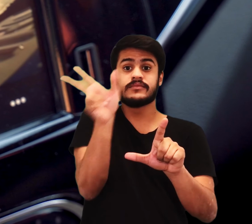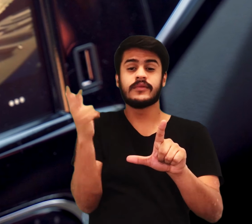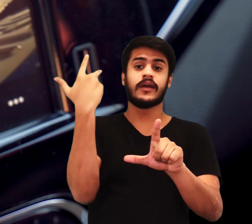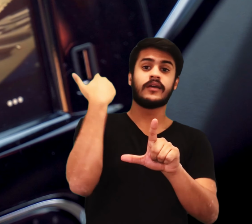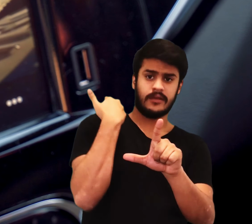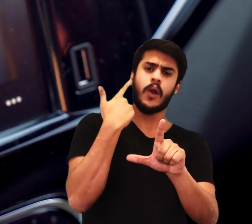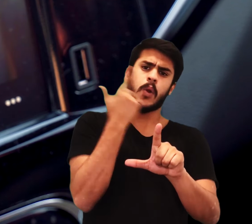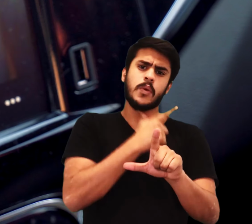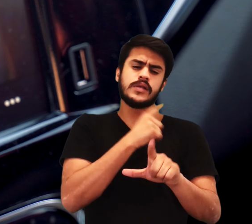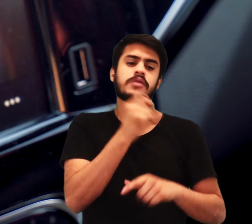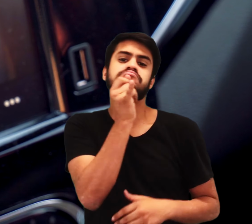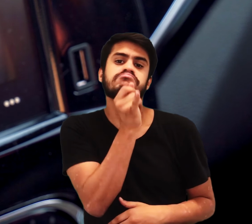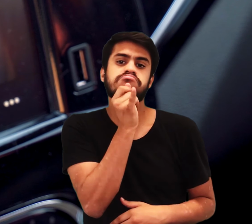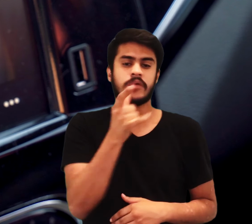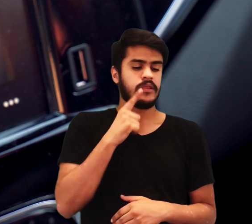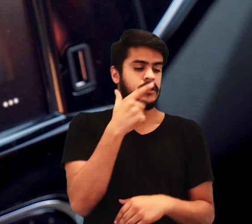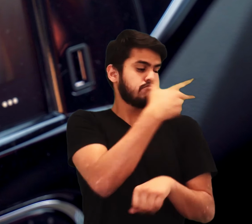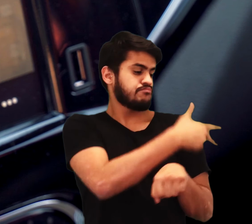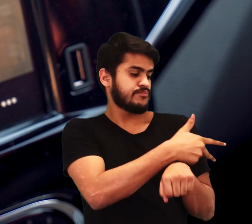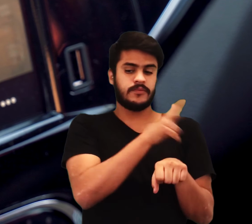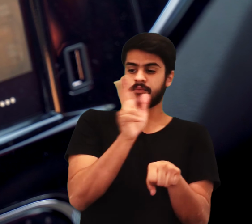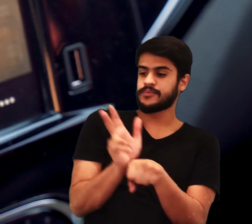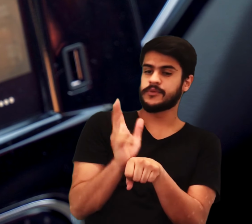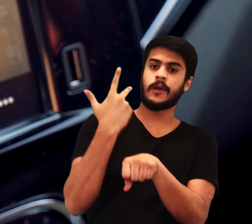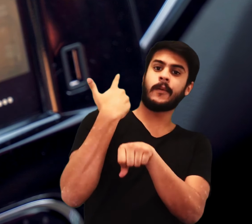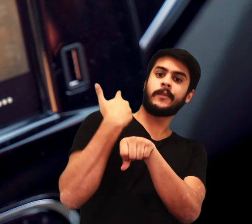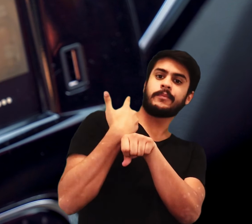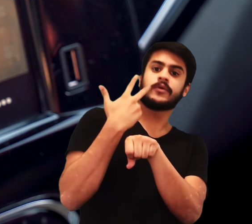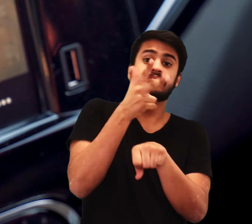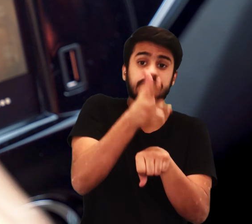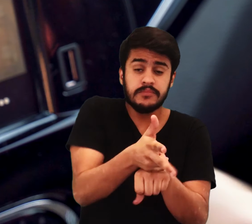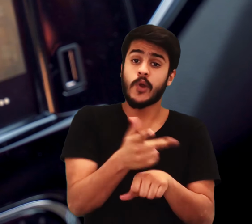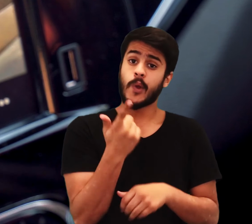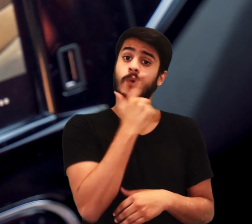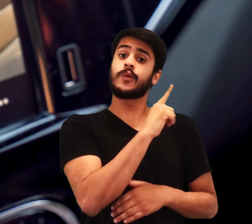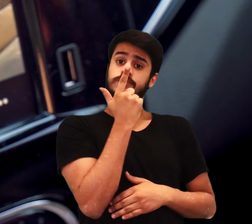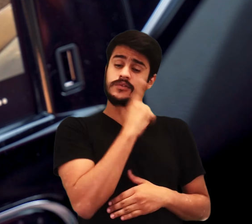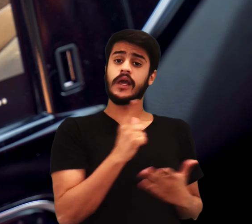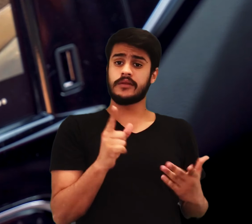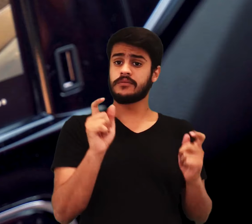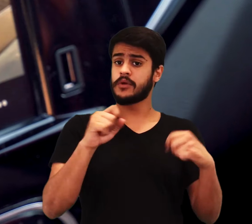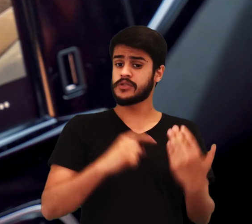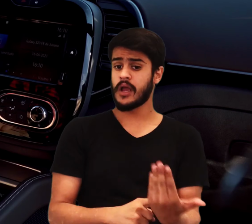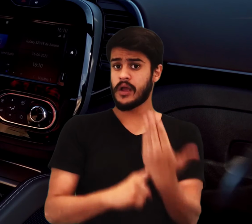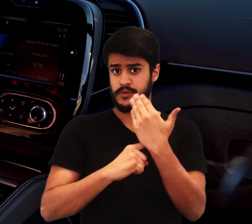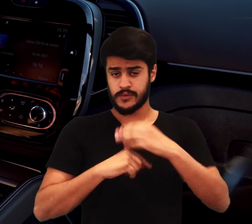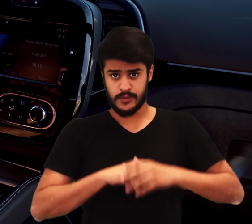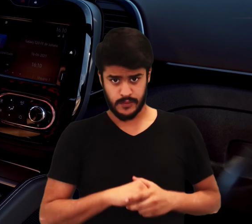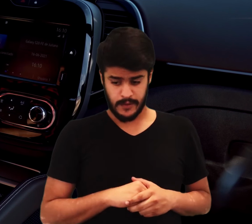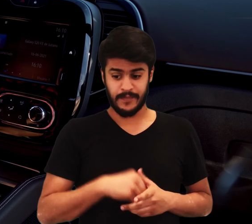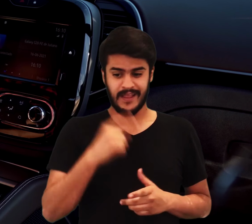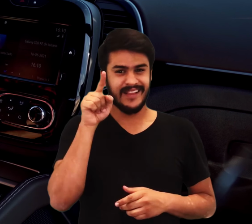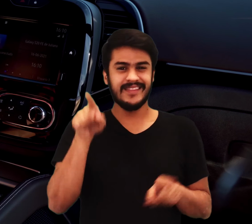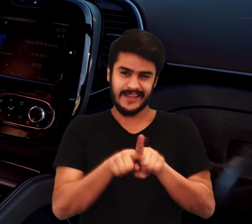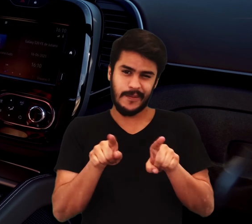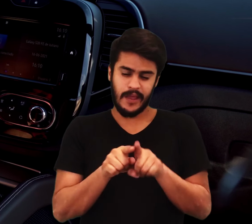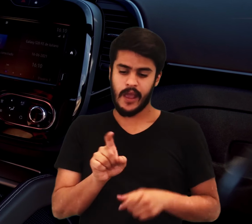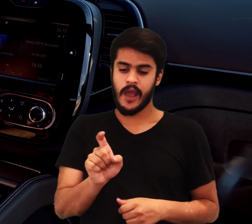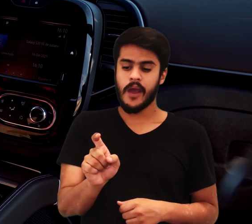olhar não só para trás, mas também para frente e para os lados. Às para fazer uma manobra, uma baliza, alguma coisa assim, acaba sendo útil. Note também aqui o botão